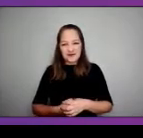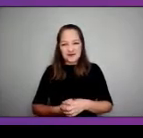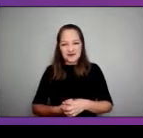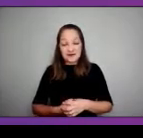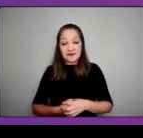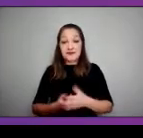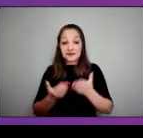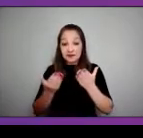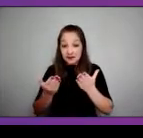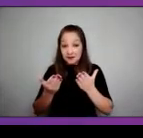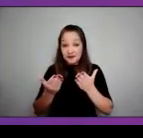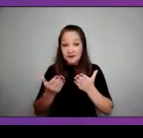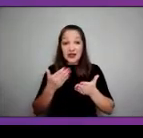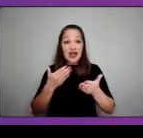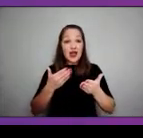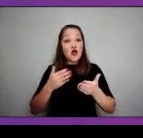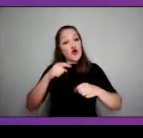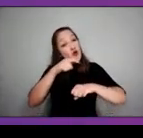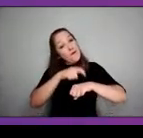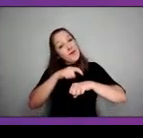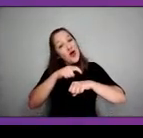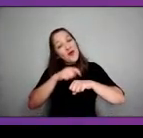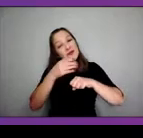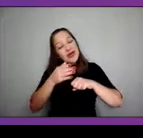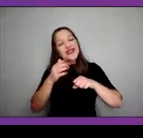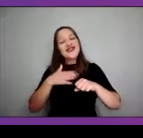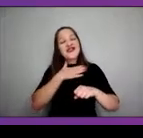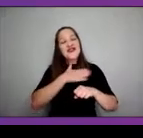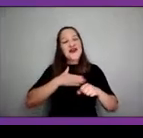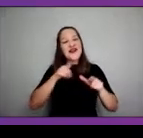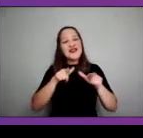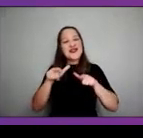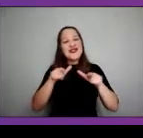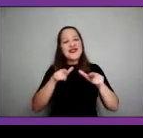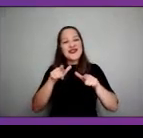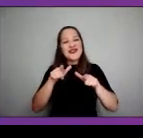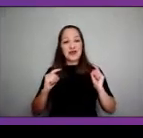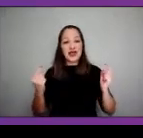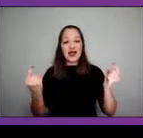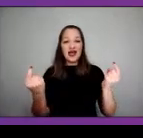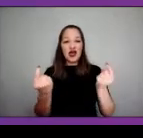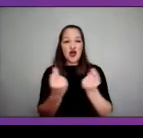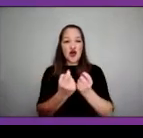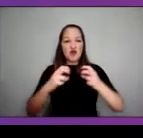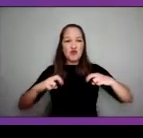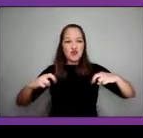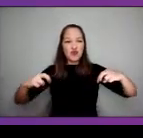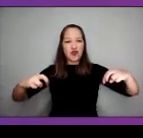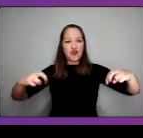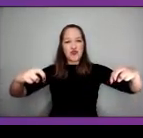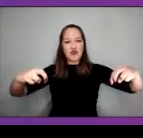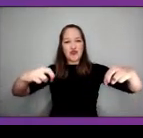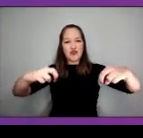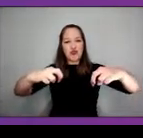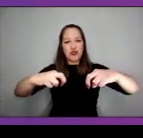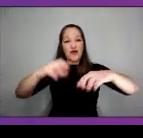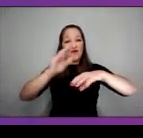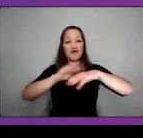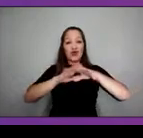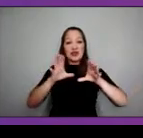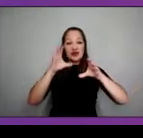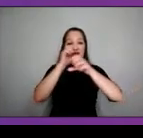aqui são alguns exercício alguns momentos que eu gosto muito de trabalhar nesse nessa questão do Circular da roda que as pessoas estão construindo câmera obscuras